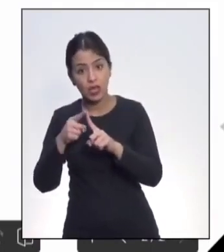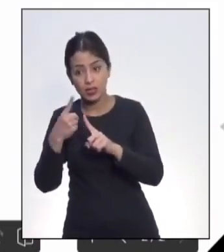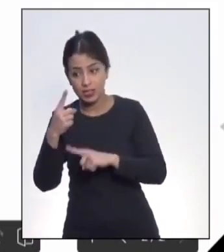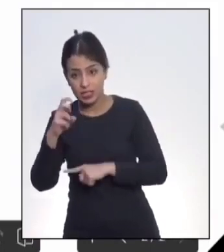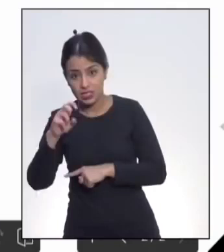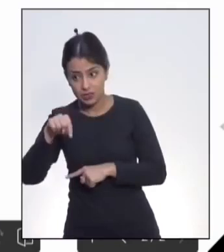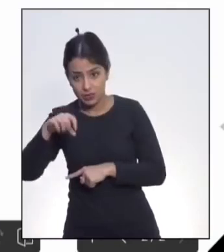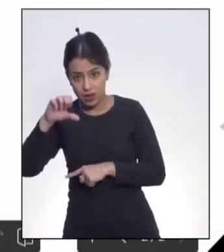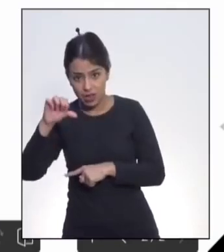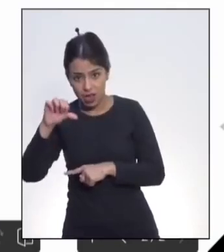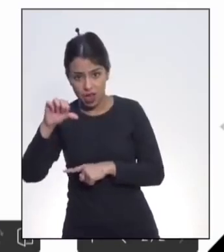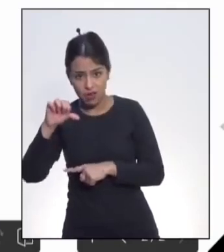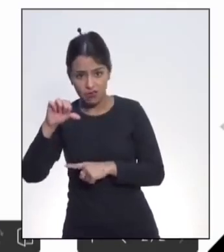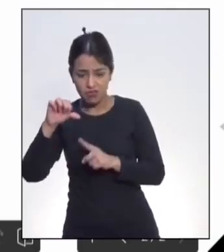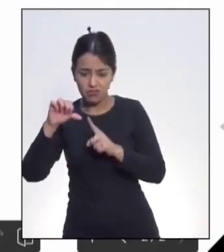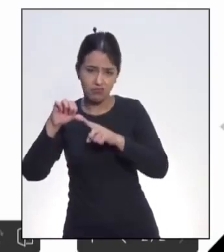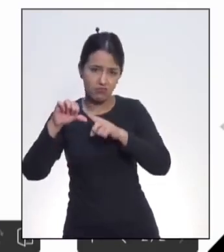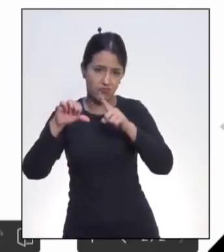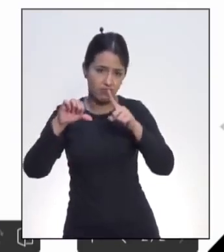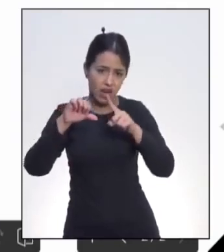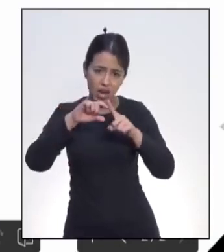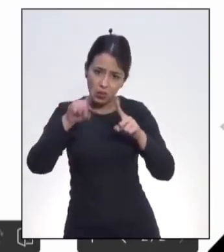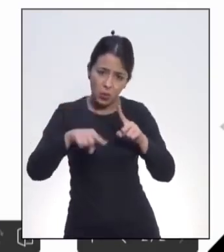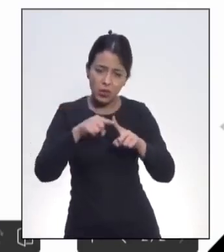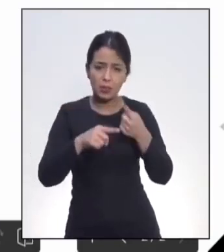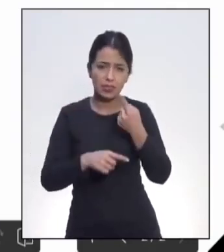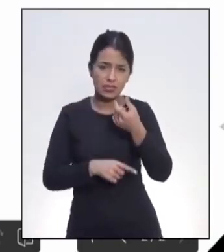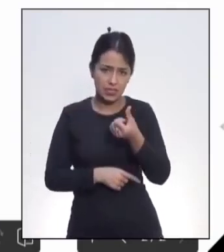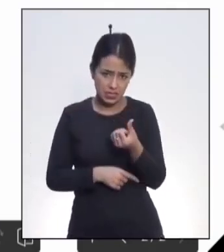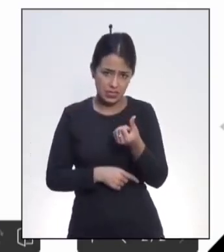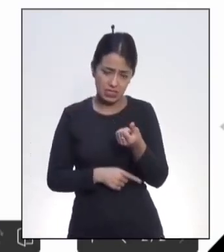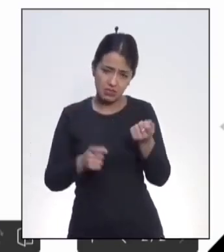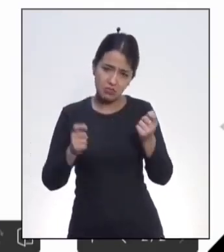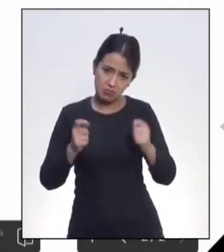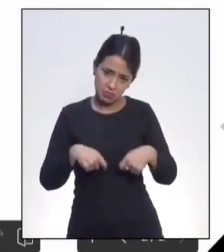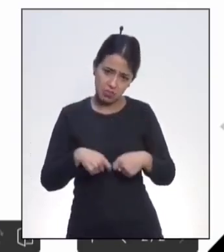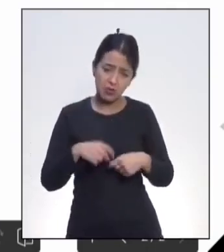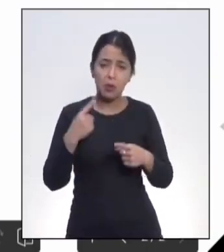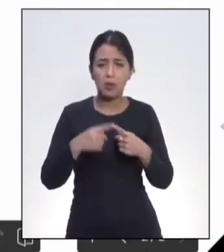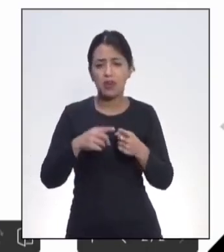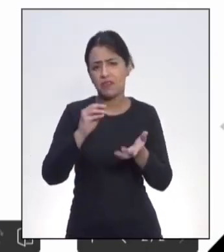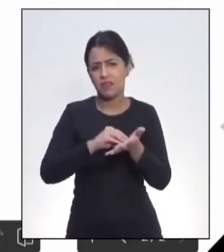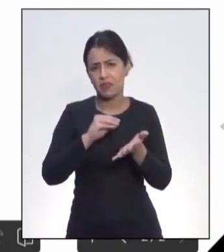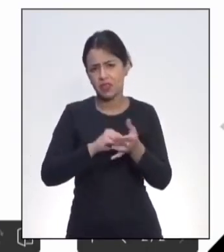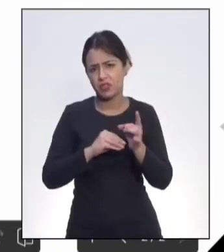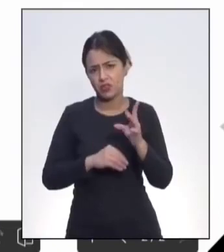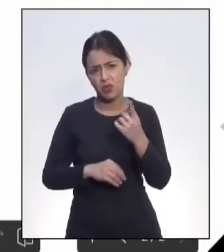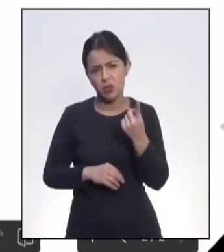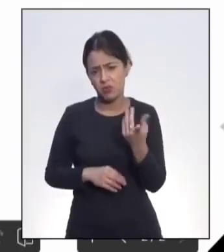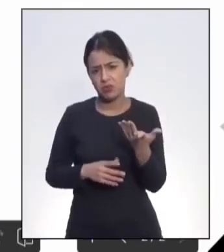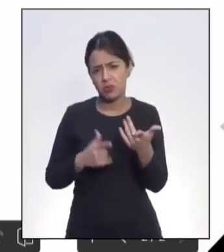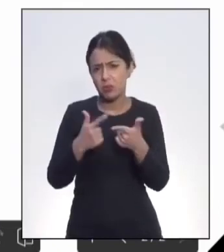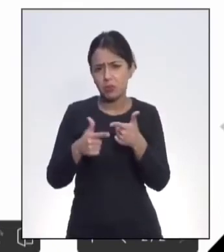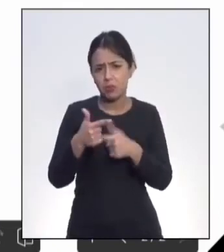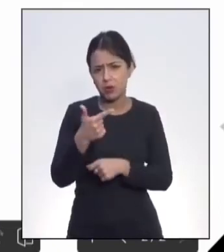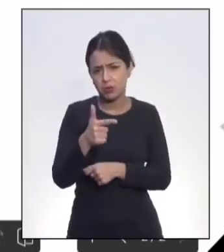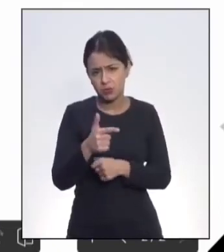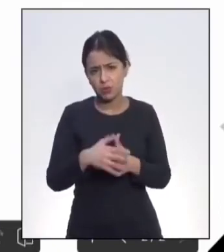16, tudo bem? Se a gente arredondar para 16, que também é possível, tá? Não vejo muito